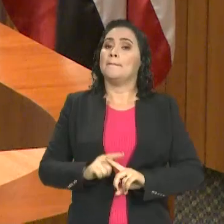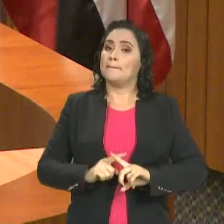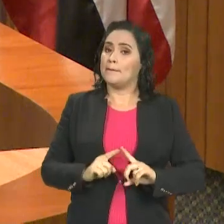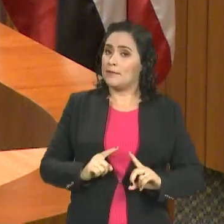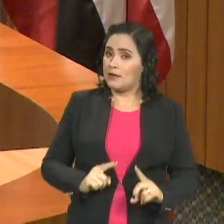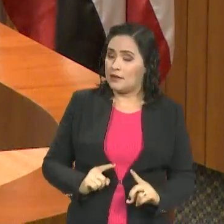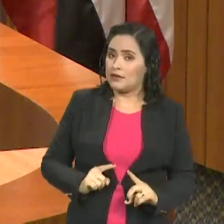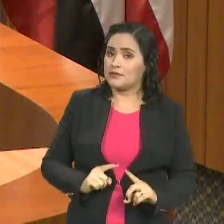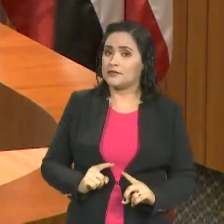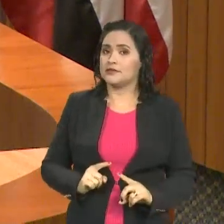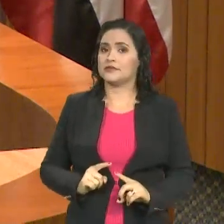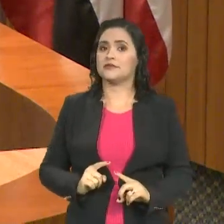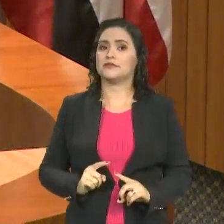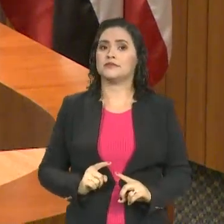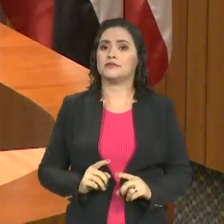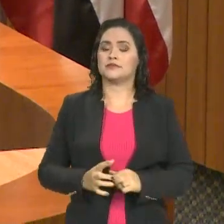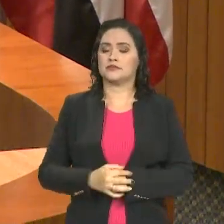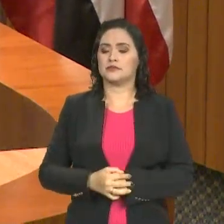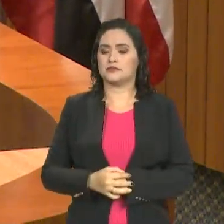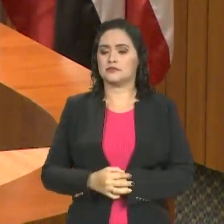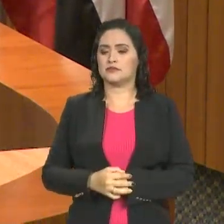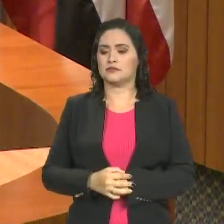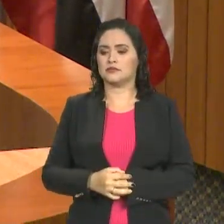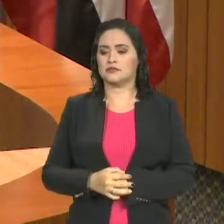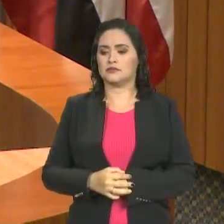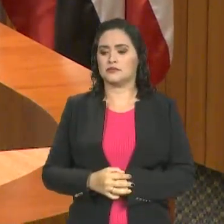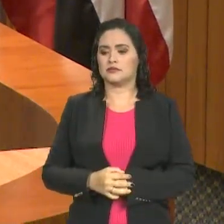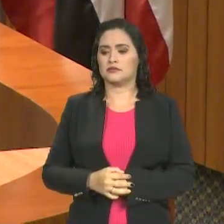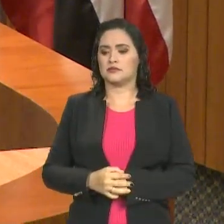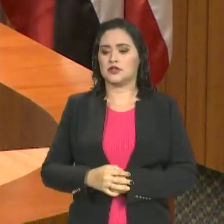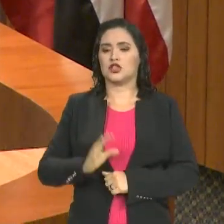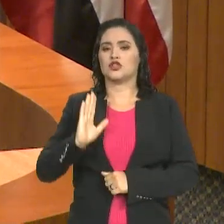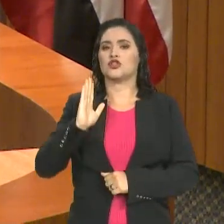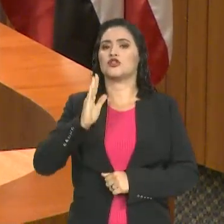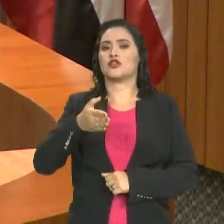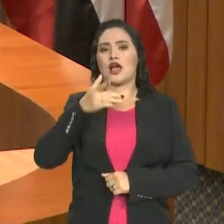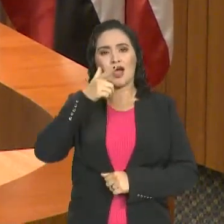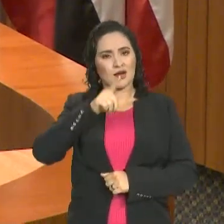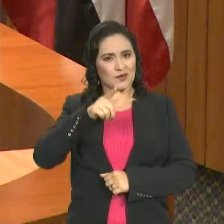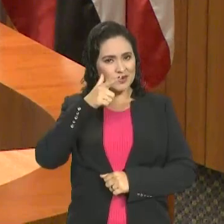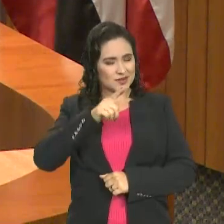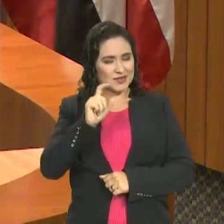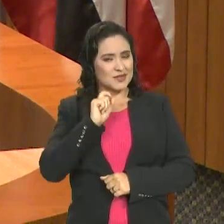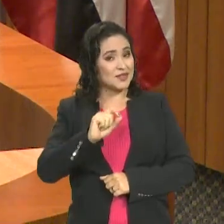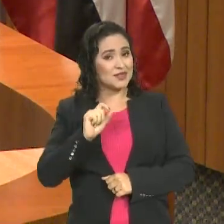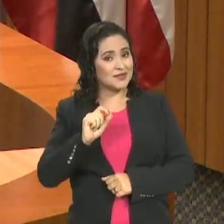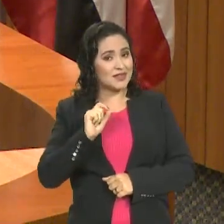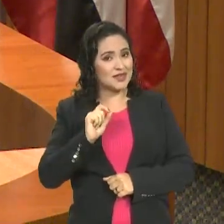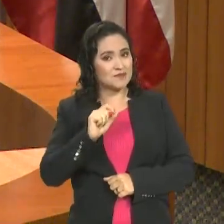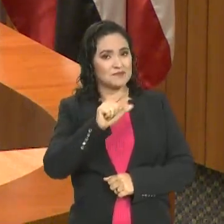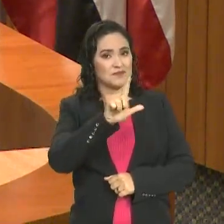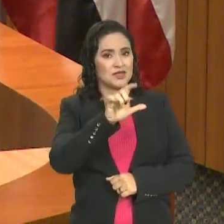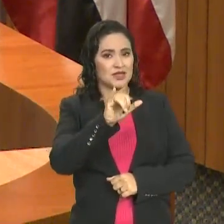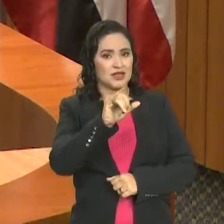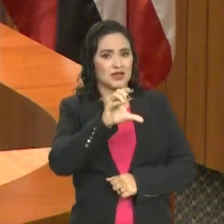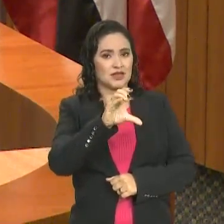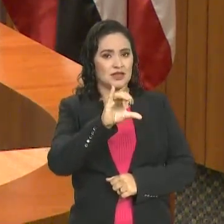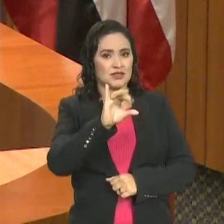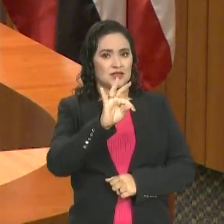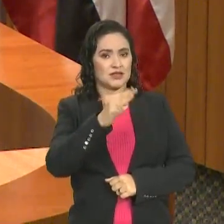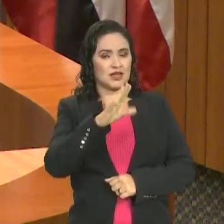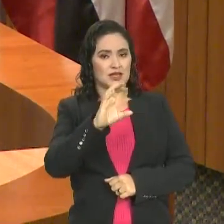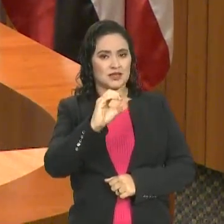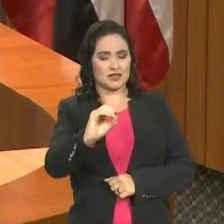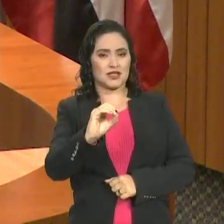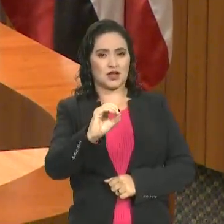os metralhas já conseguiram. Dispensa de licitação em caráter de urgência, contrato realizado pela